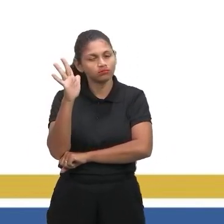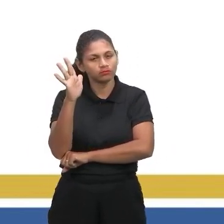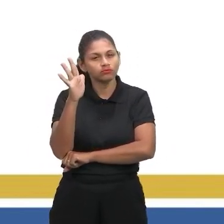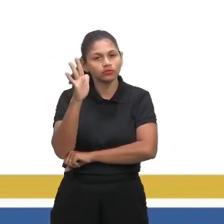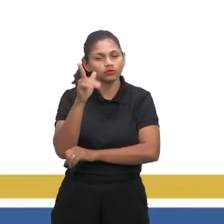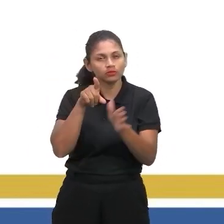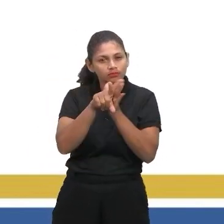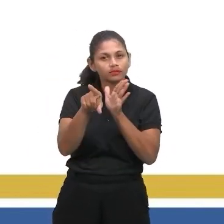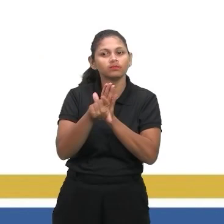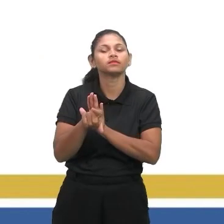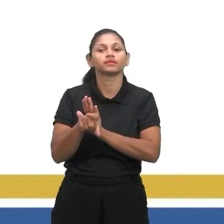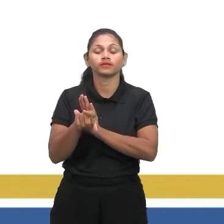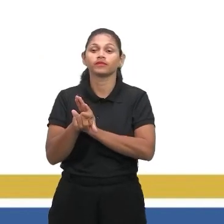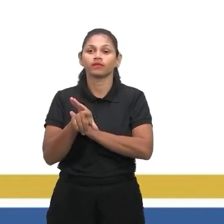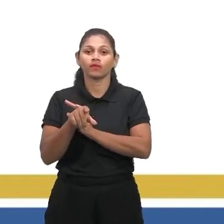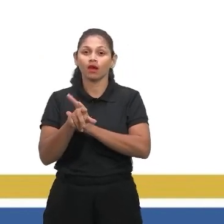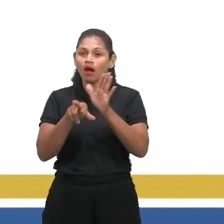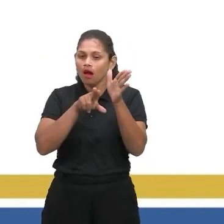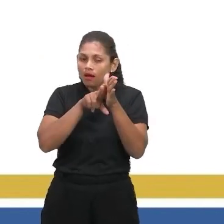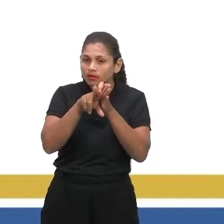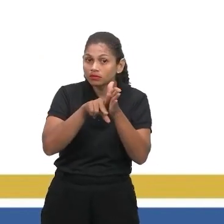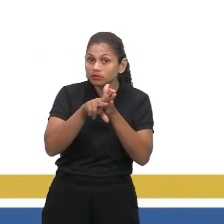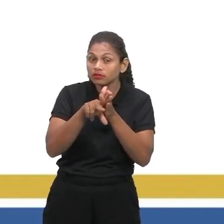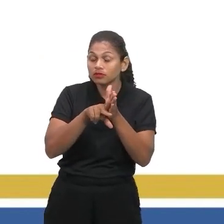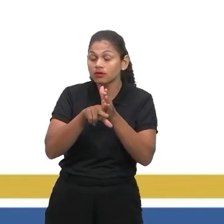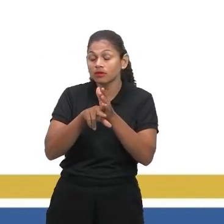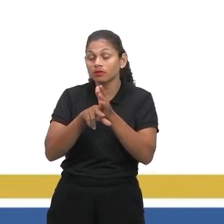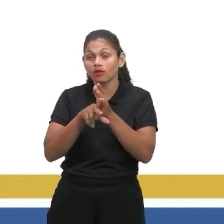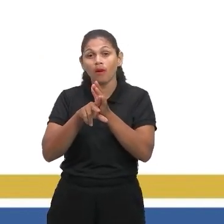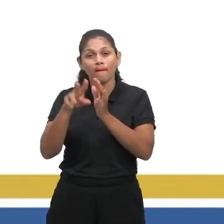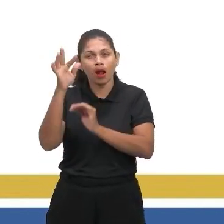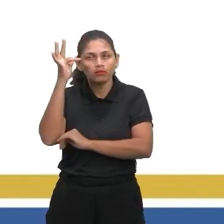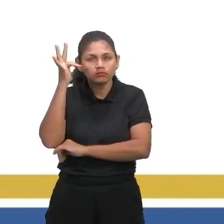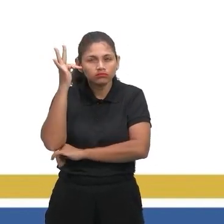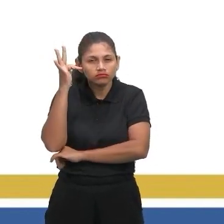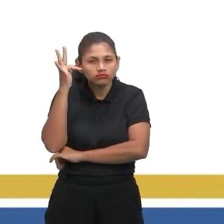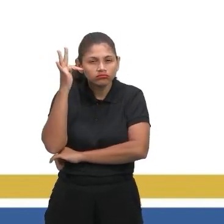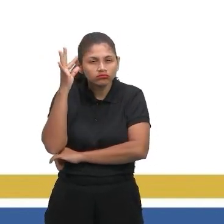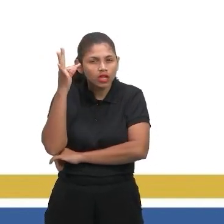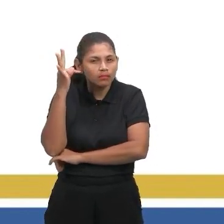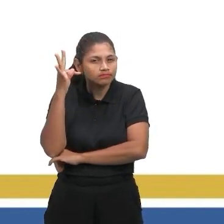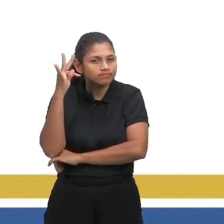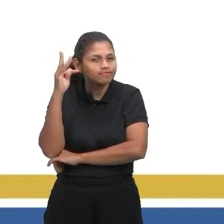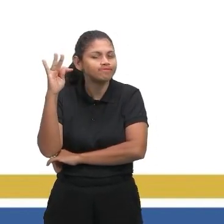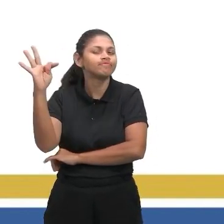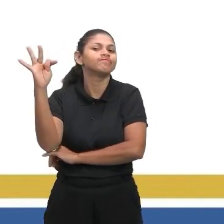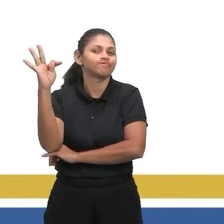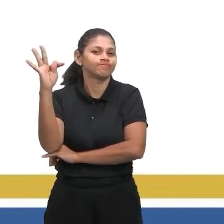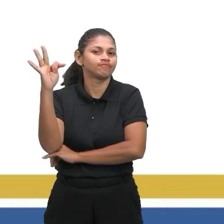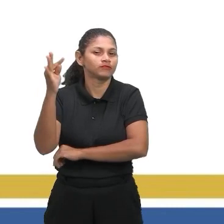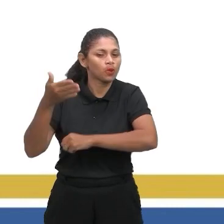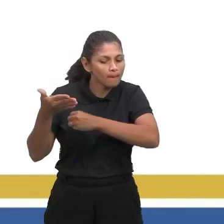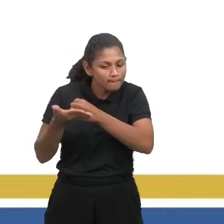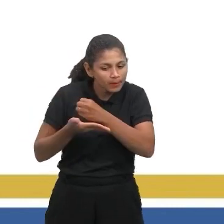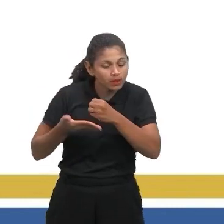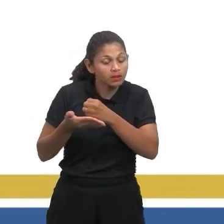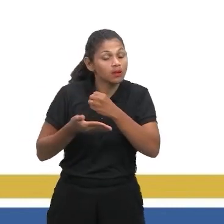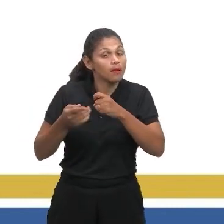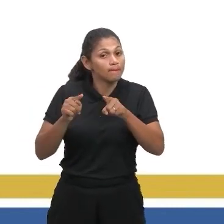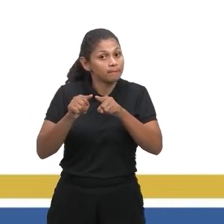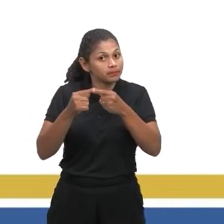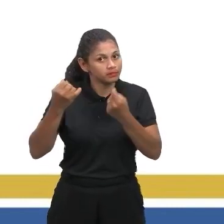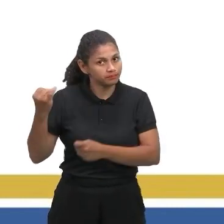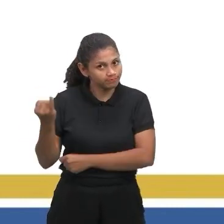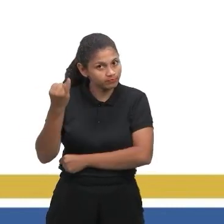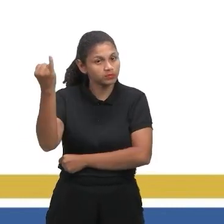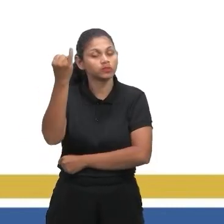longe. Então, assim, a biologia ela trabalha mais teoria, né? Então, por sua vez, ela acaba sendo algo mais básico. Mas é importante você conhecer esses